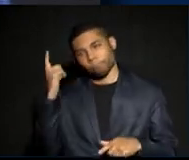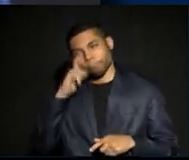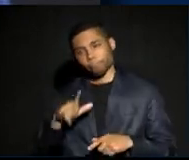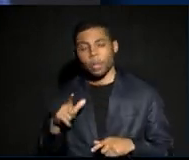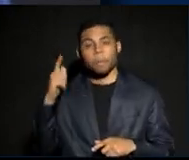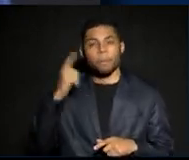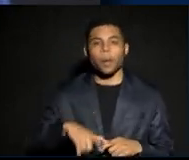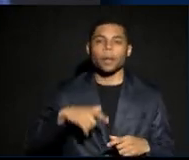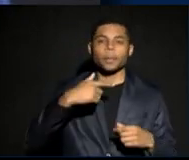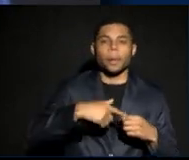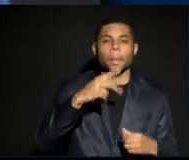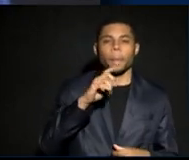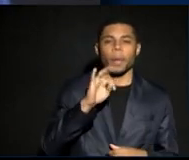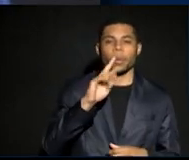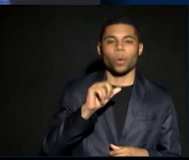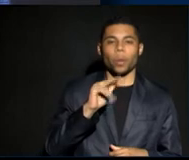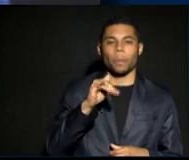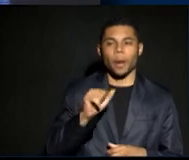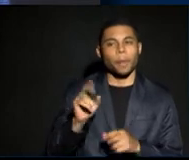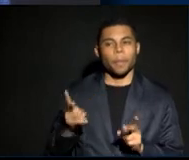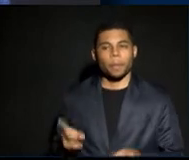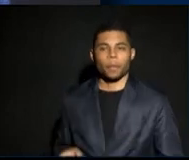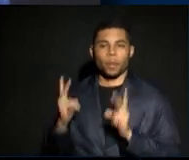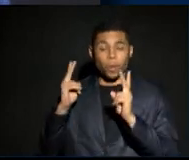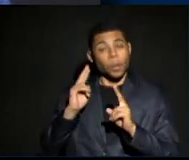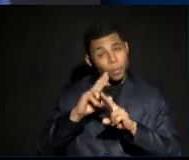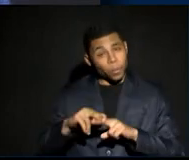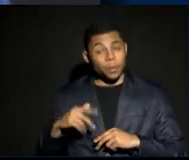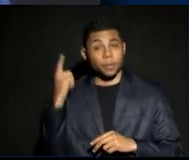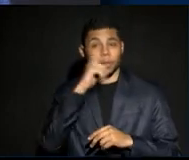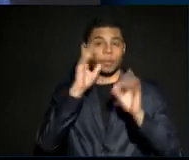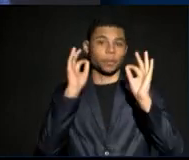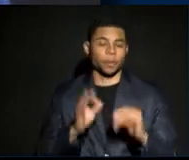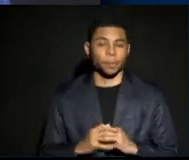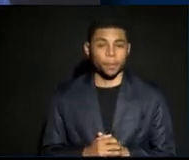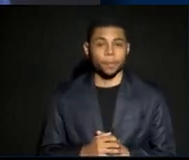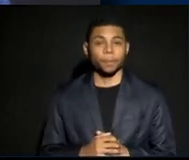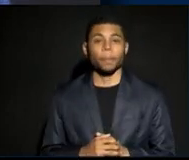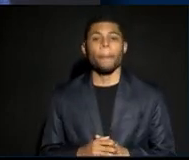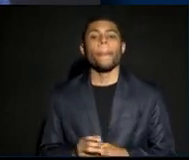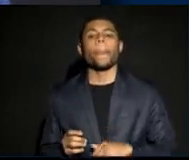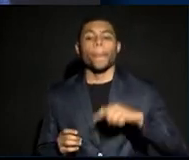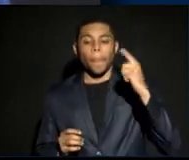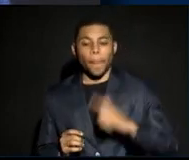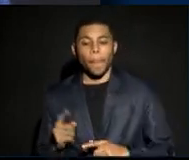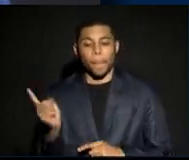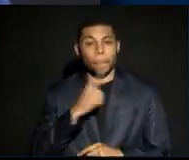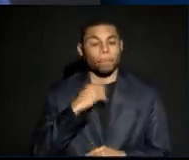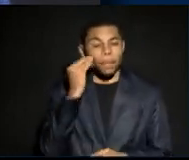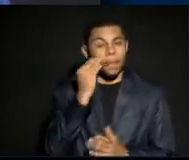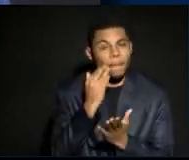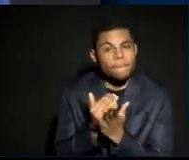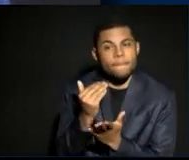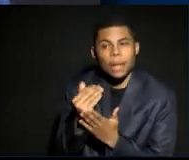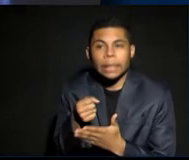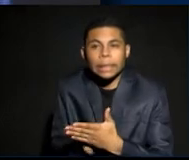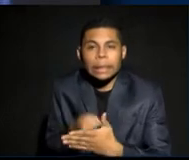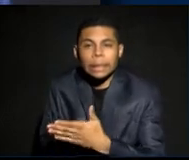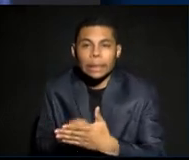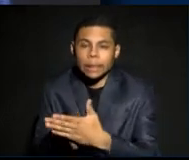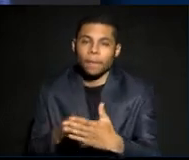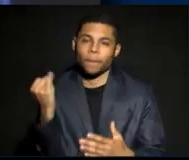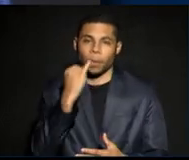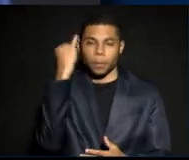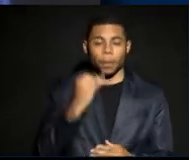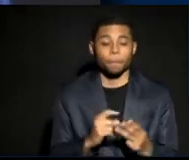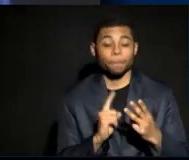com a participação compulsória da Petrobras naqueles leilões isso deu muito certo então baixar livro tem que ser mais agressivo é uma coisa Fundamental